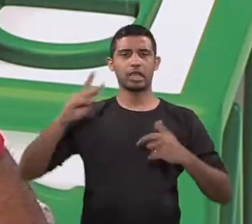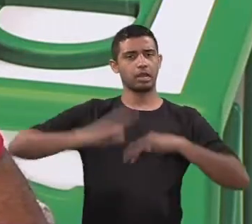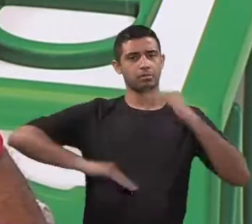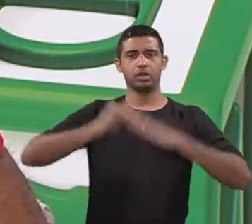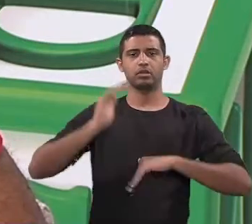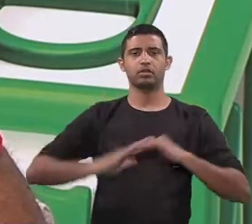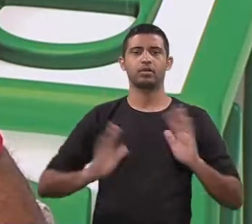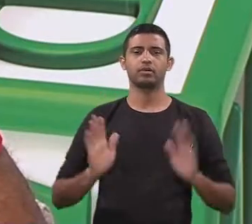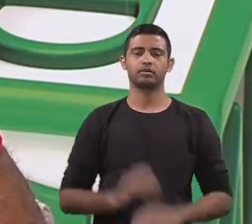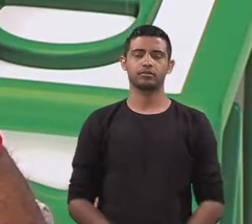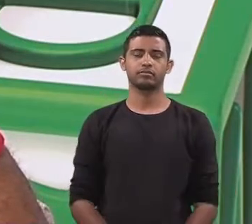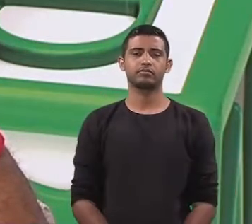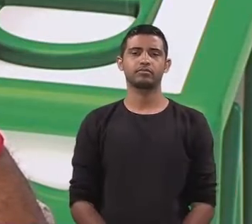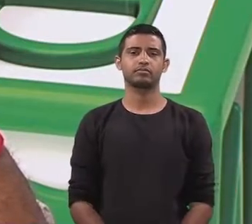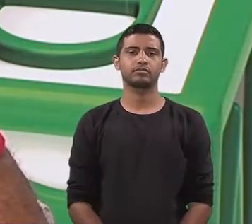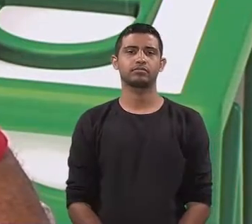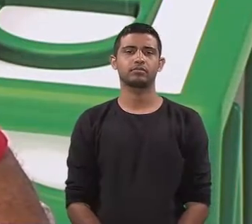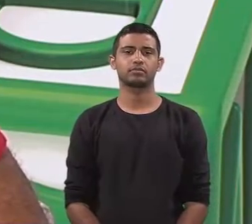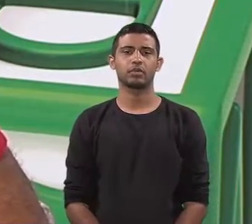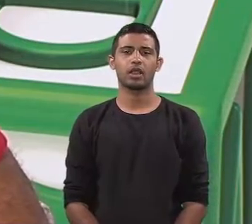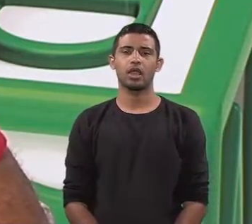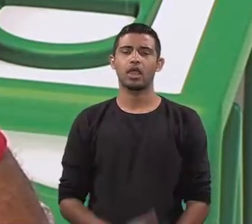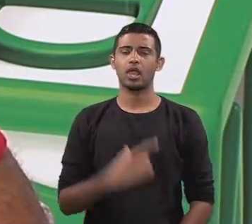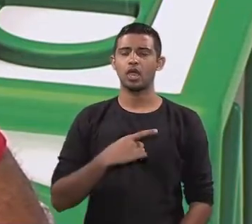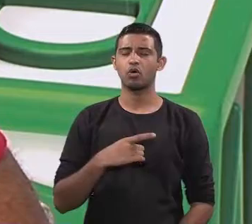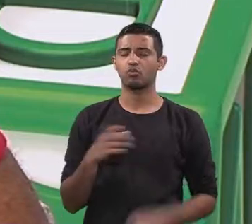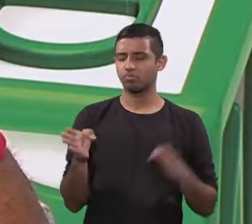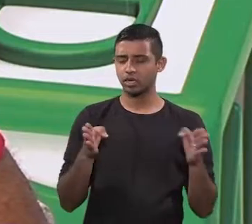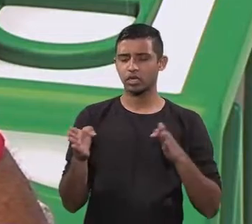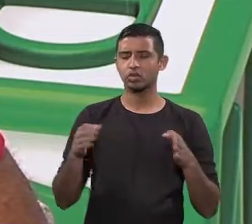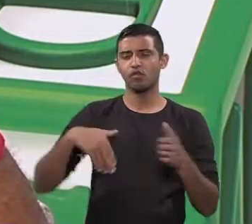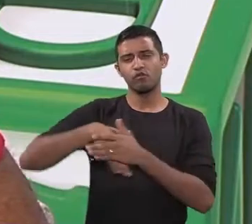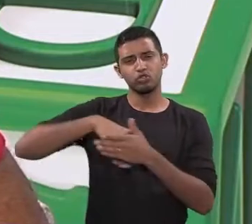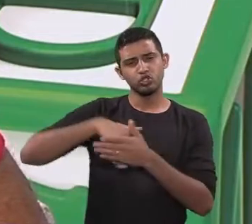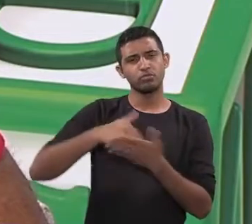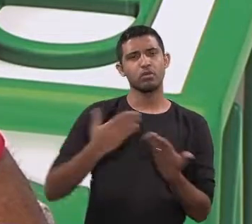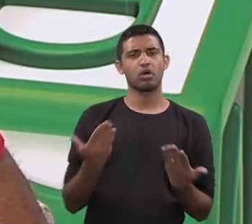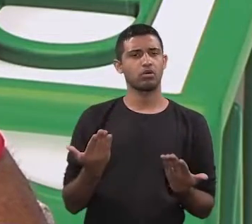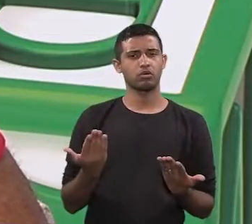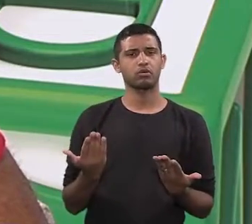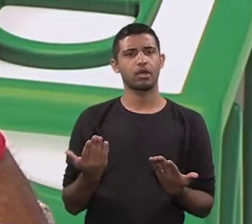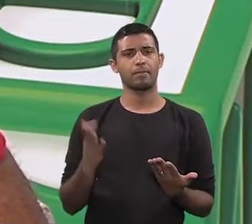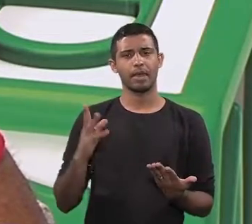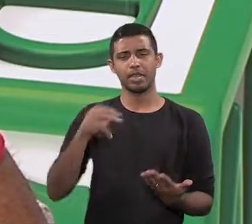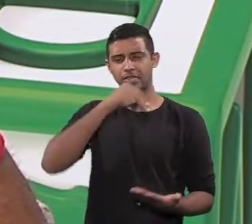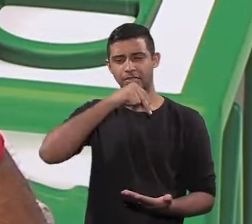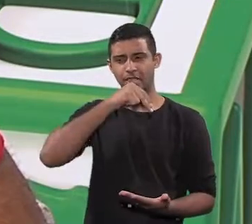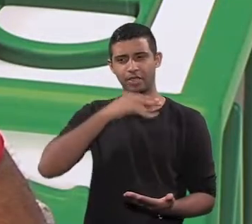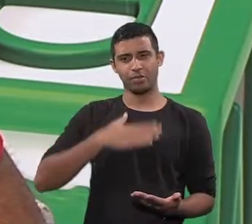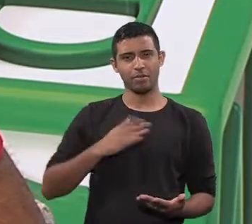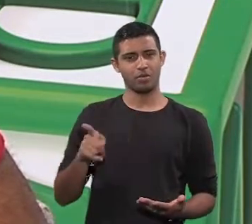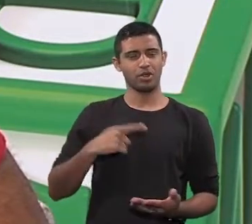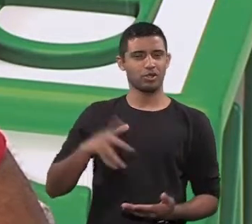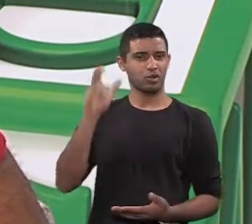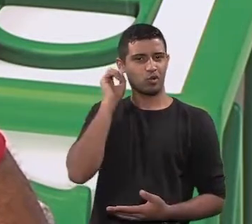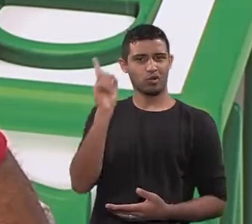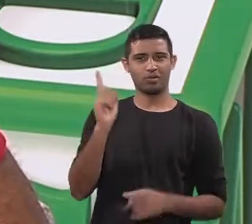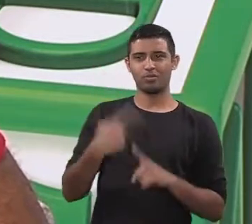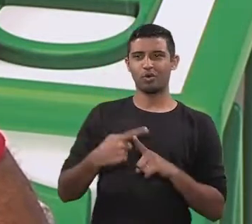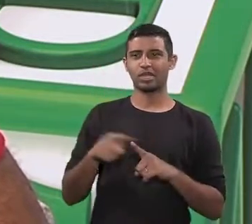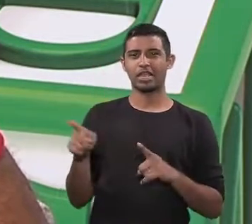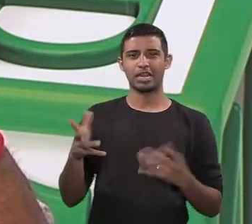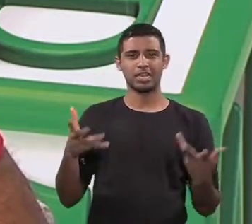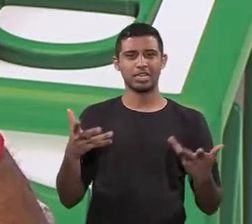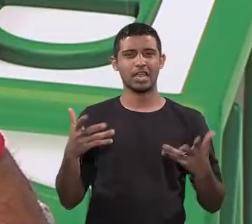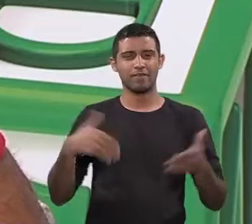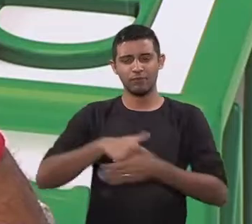competência. Perfeito. Né? Eu garrei futebol por um tempo e devia ser um razoável goleiro. Meu neto não ouça isso, porque ele está querendo ser